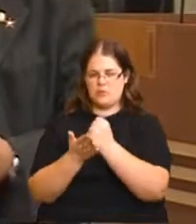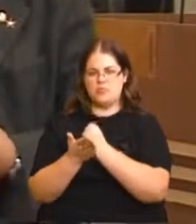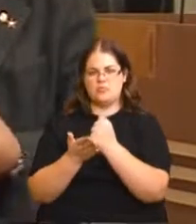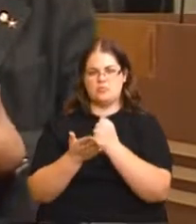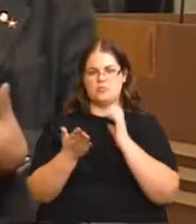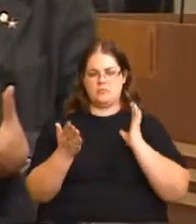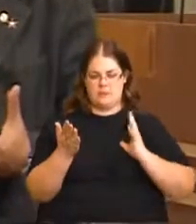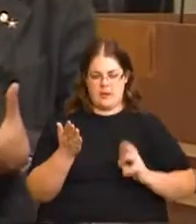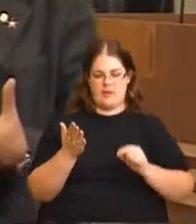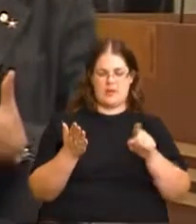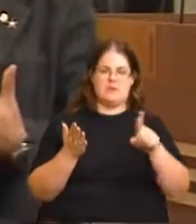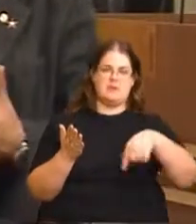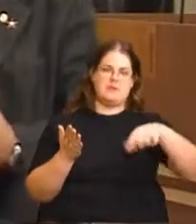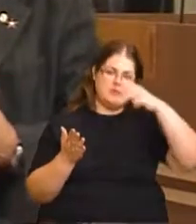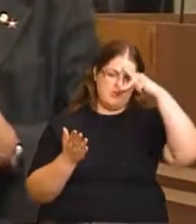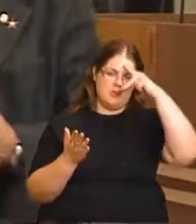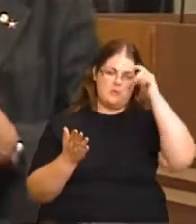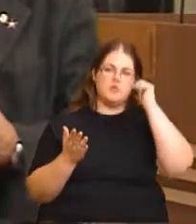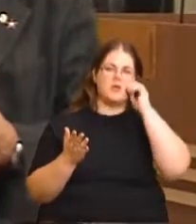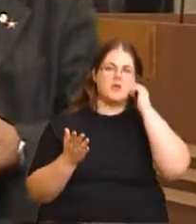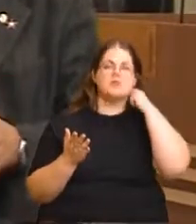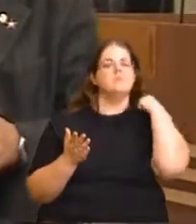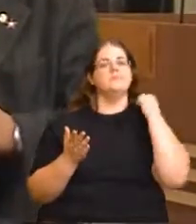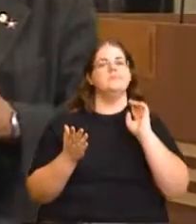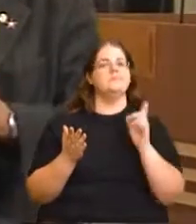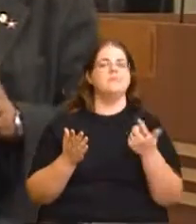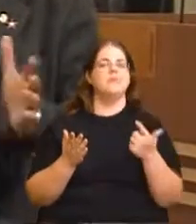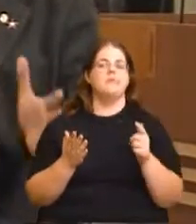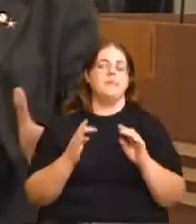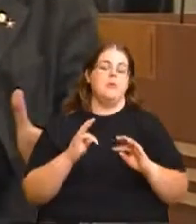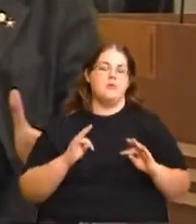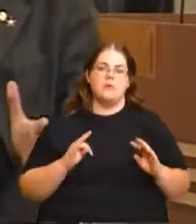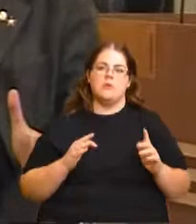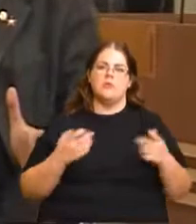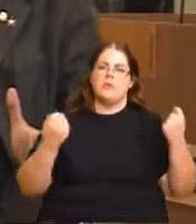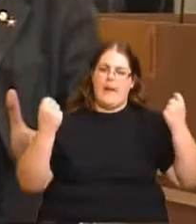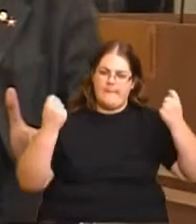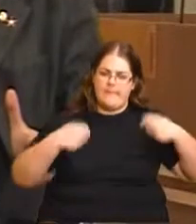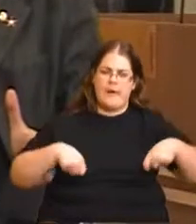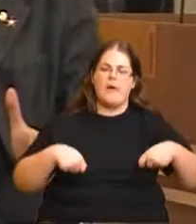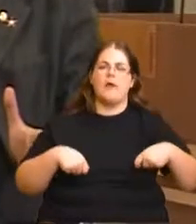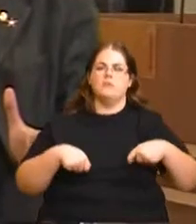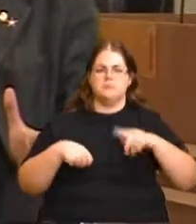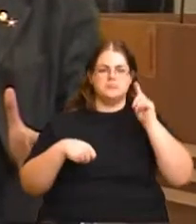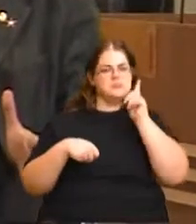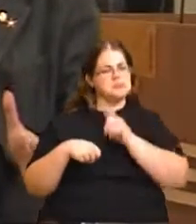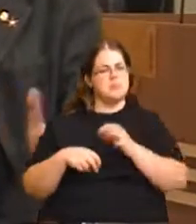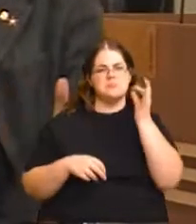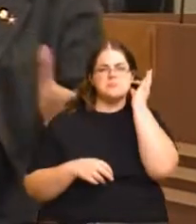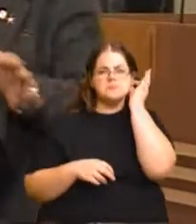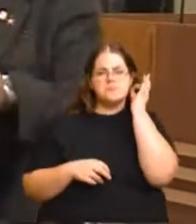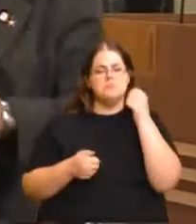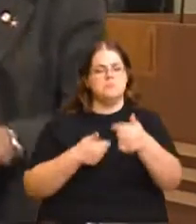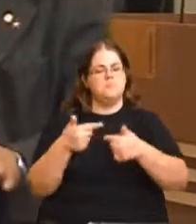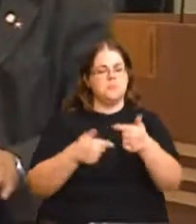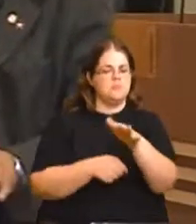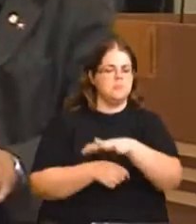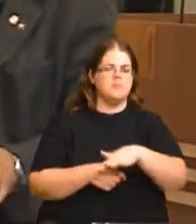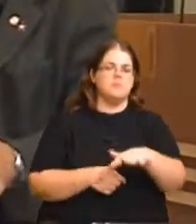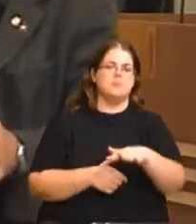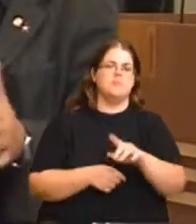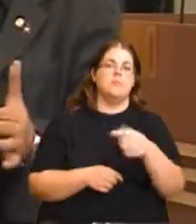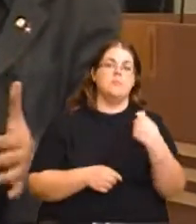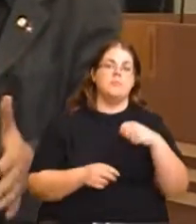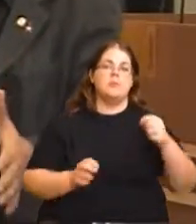urbana, realmente hoje ele não contempla toda a condição para se ter um serviço de excelência e possa atingir toda a cidade.